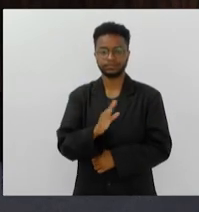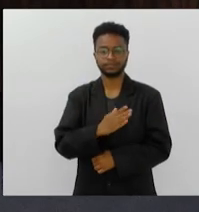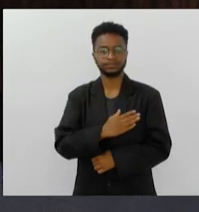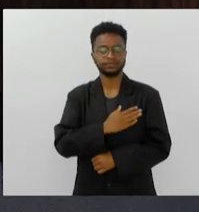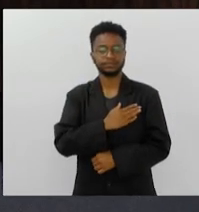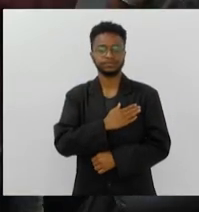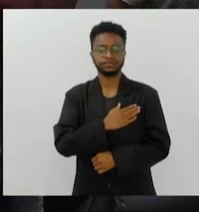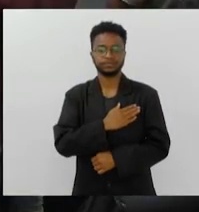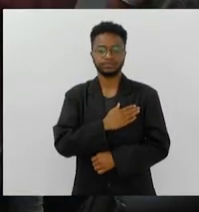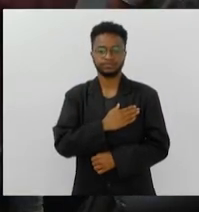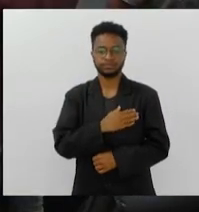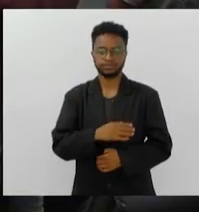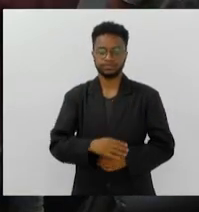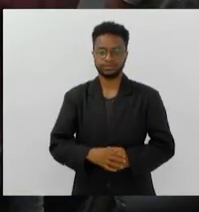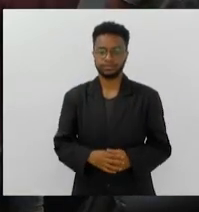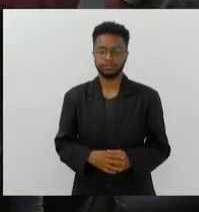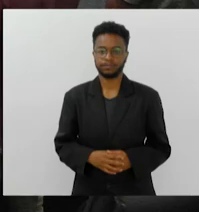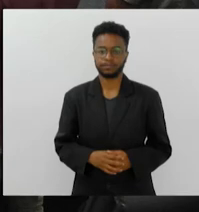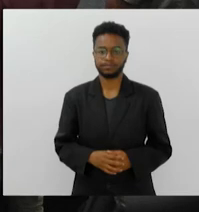Brasil.